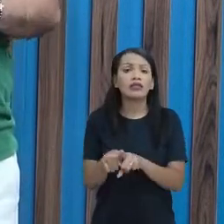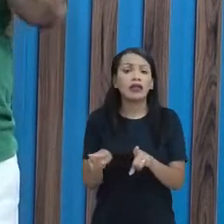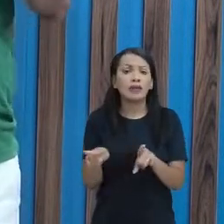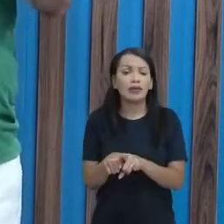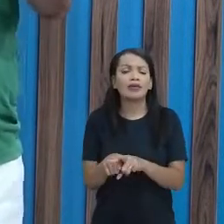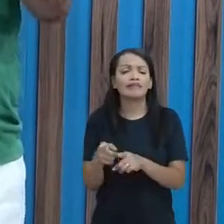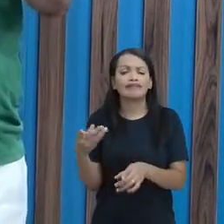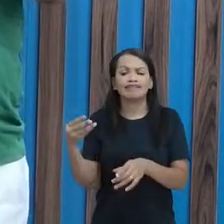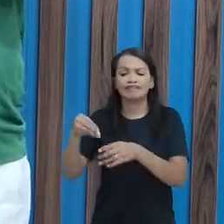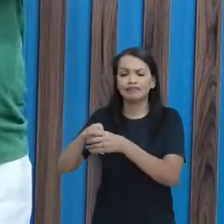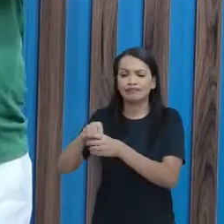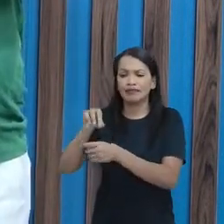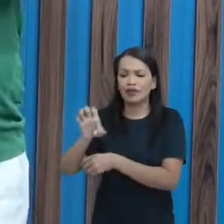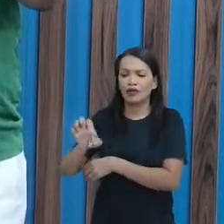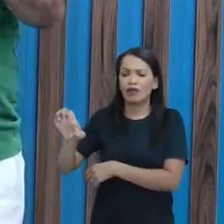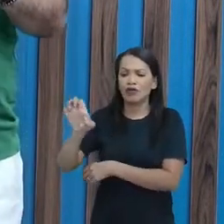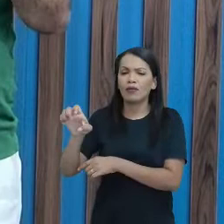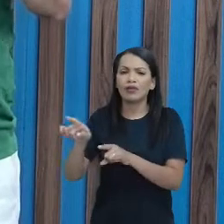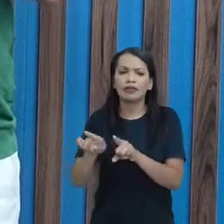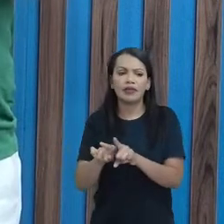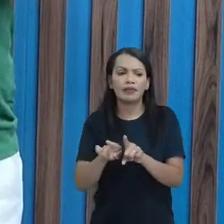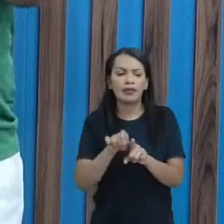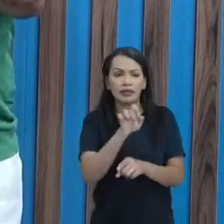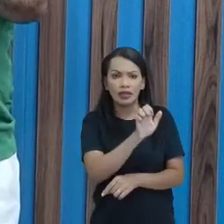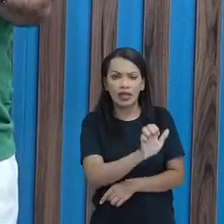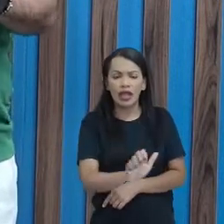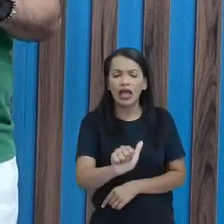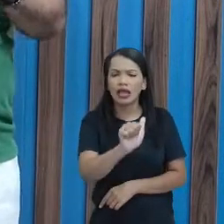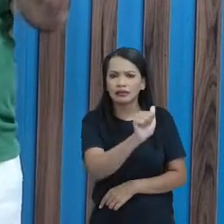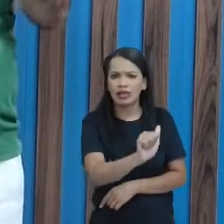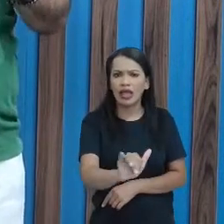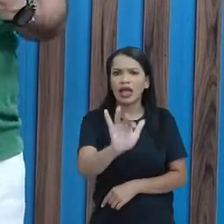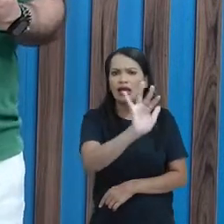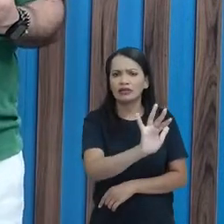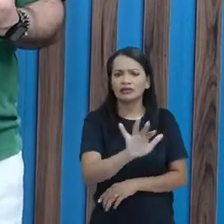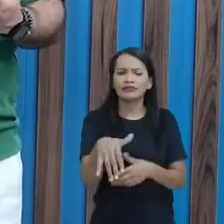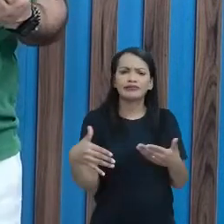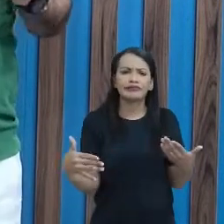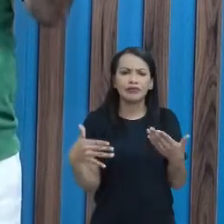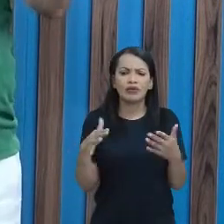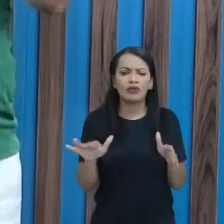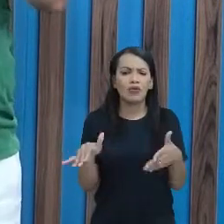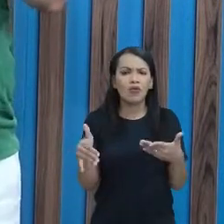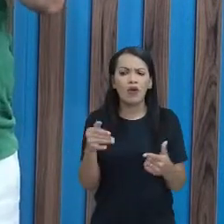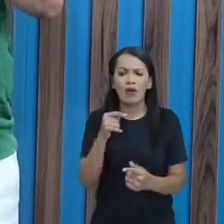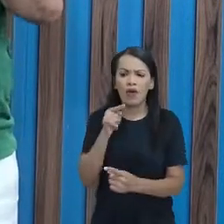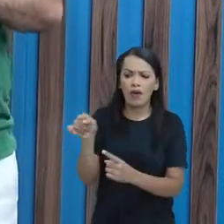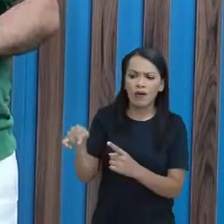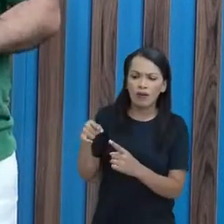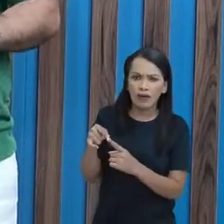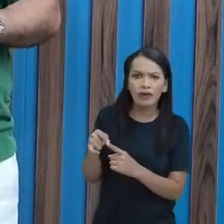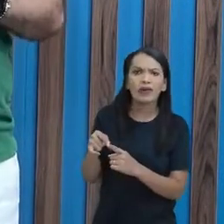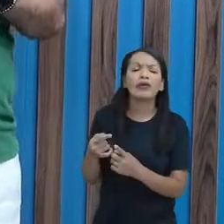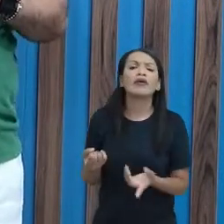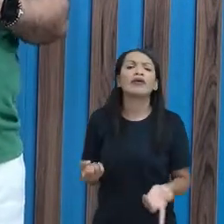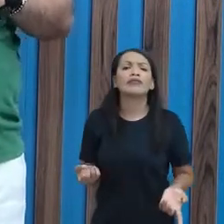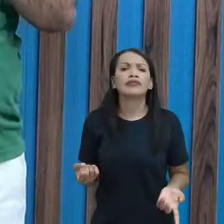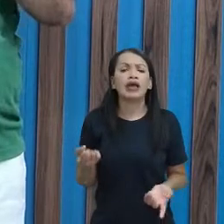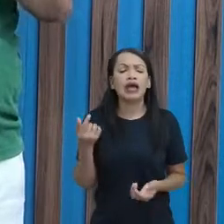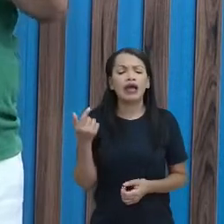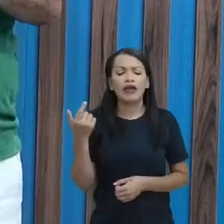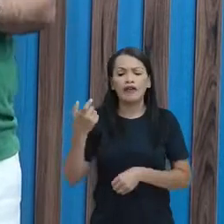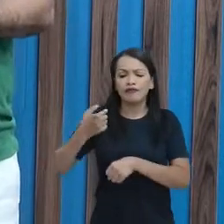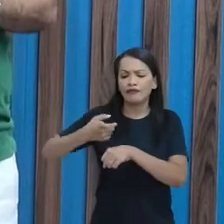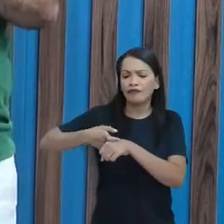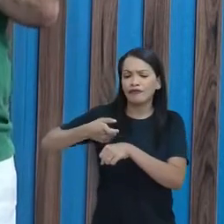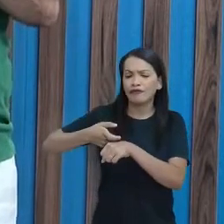Europa, né? Então qual era o objetivo aí? Minérios de ferro e petróleo. Por quê?